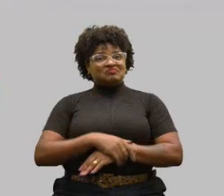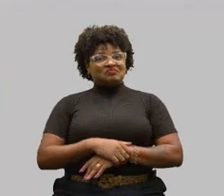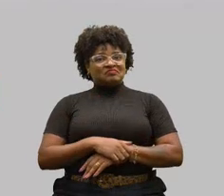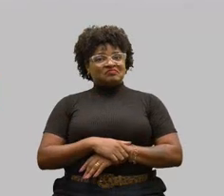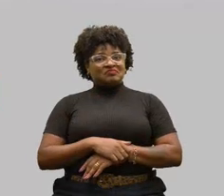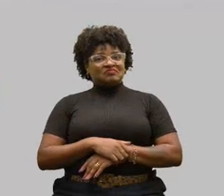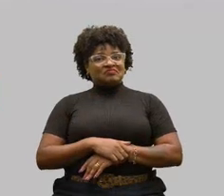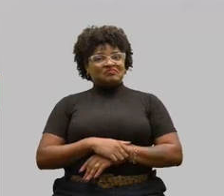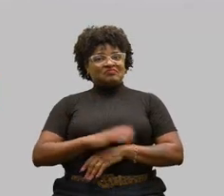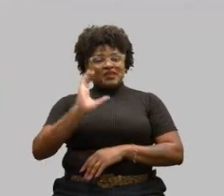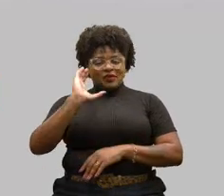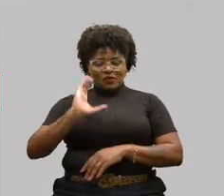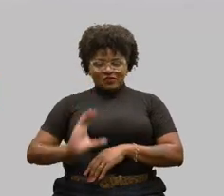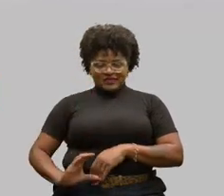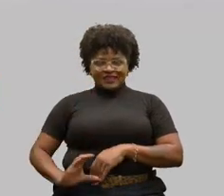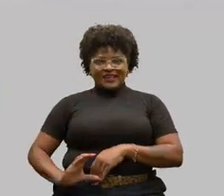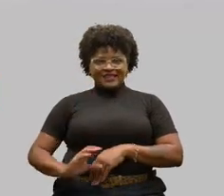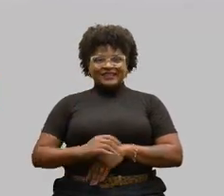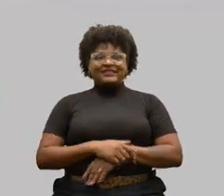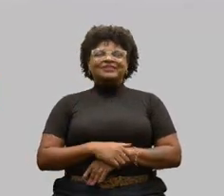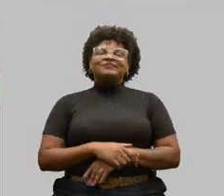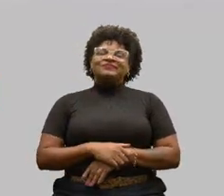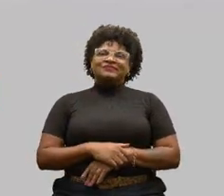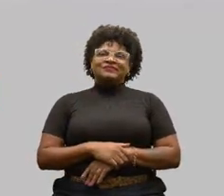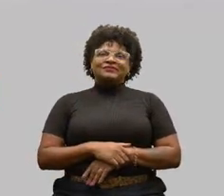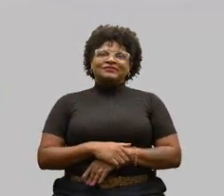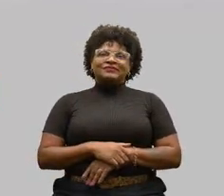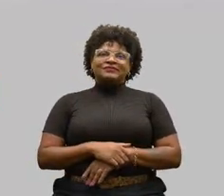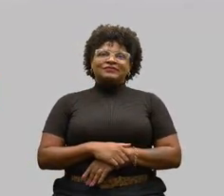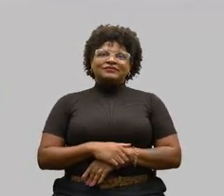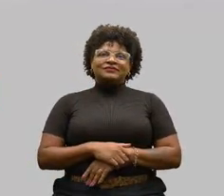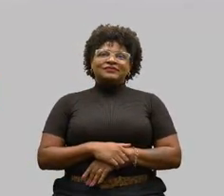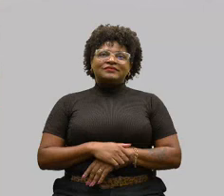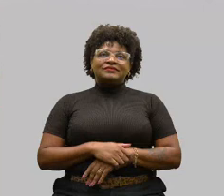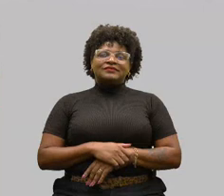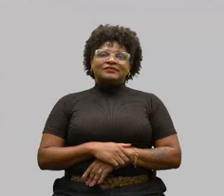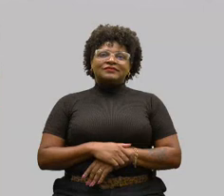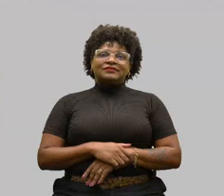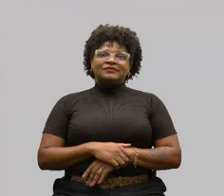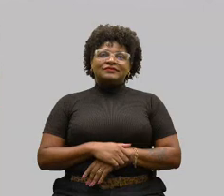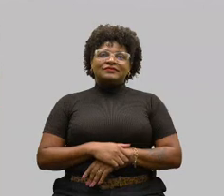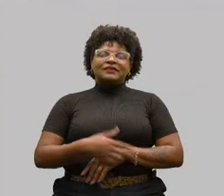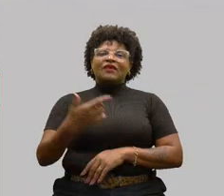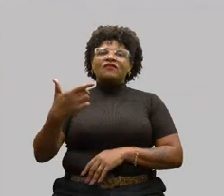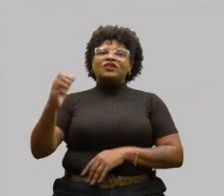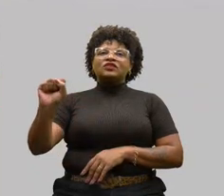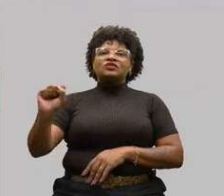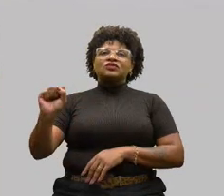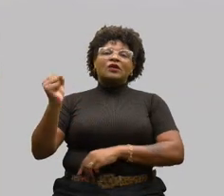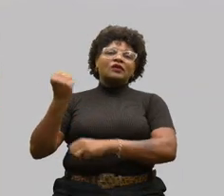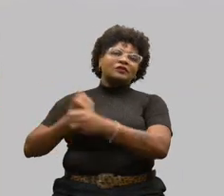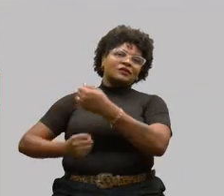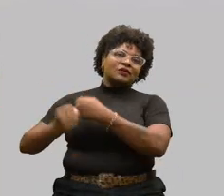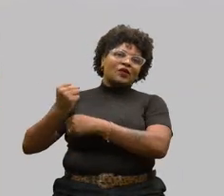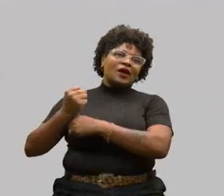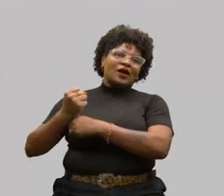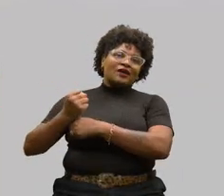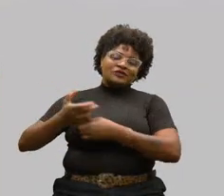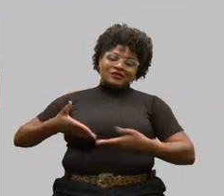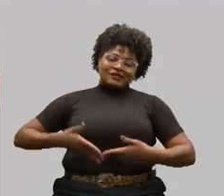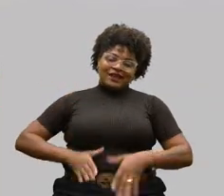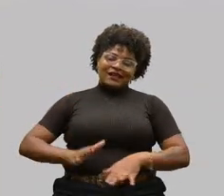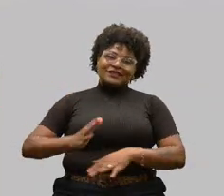cidadã falou a palavra correta é a 28 anos atrás Quando Gabriel nasceu